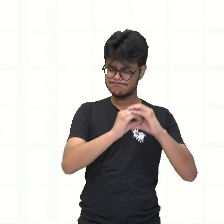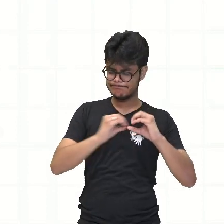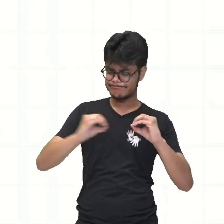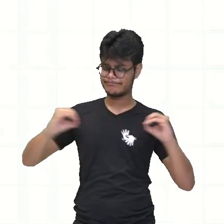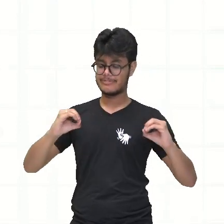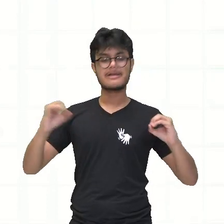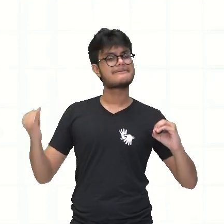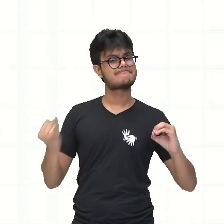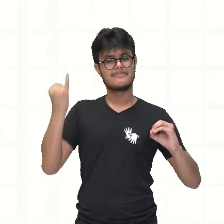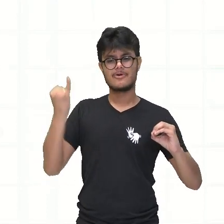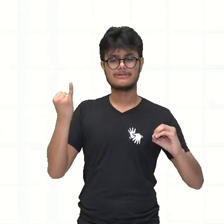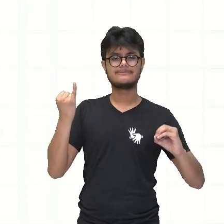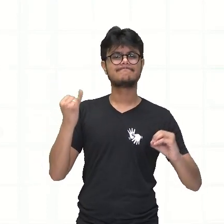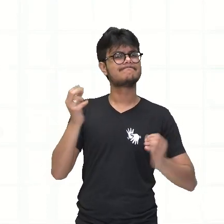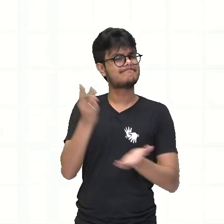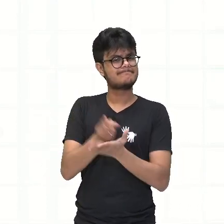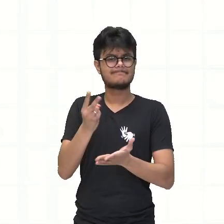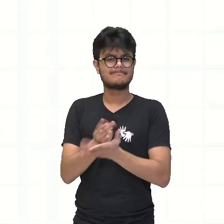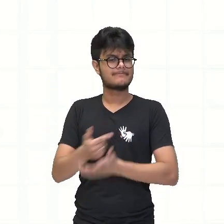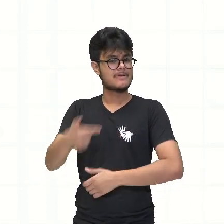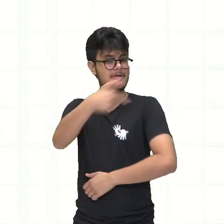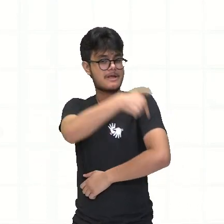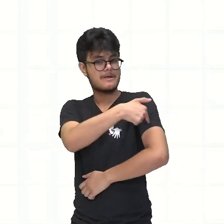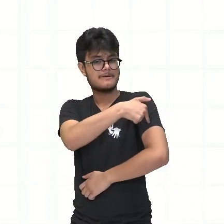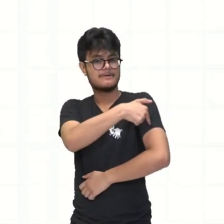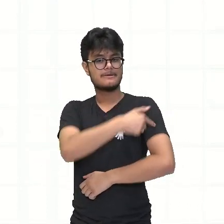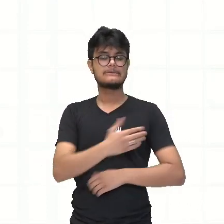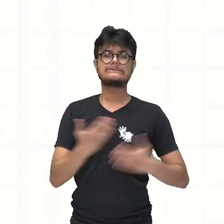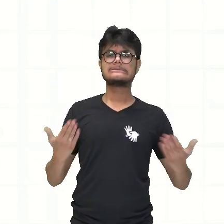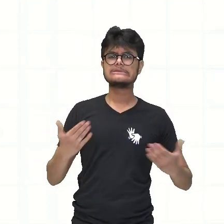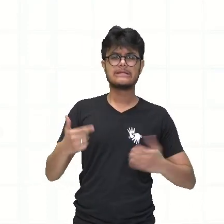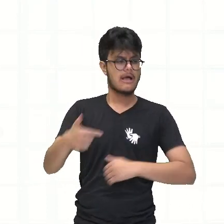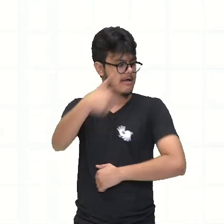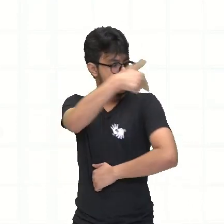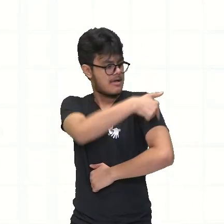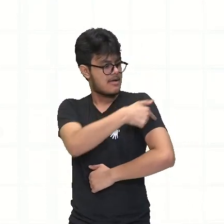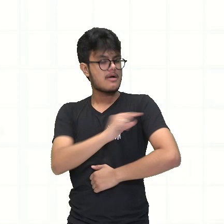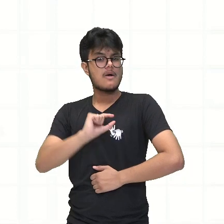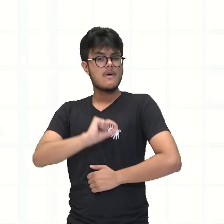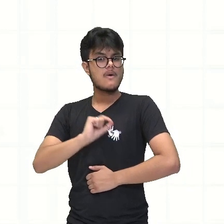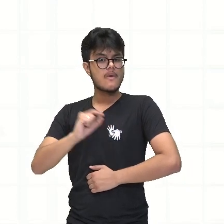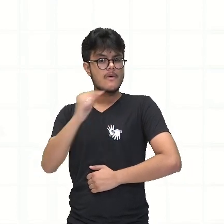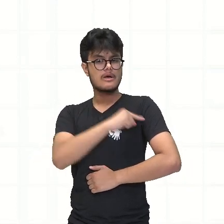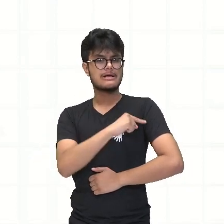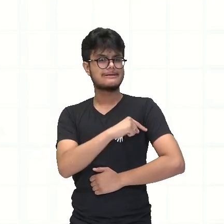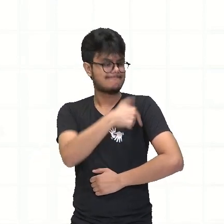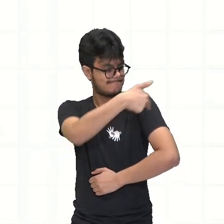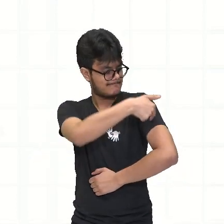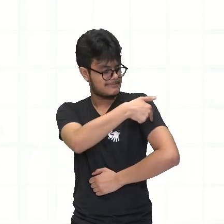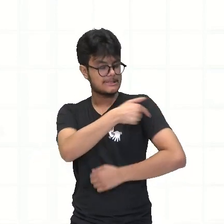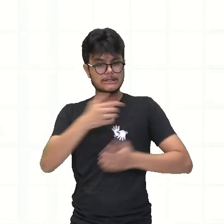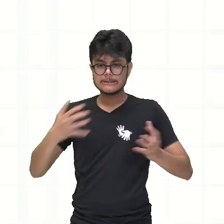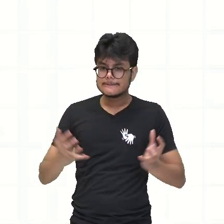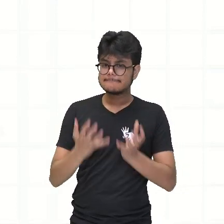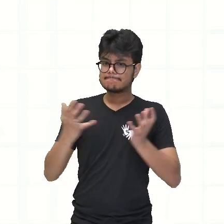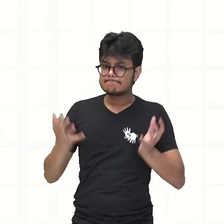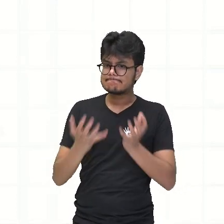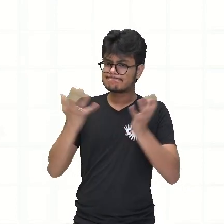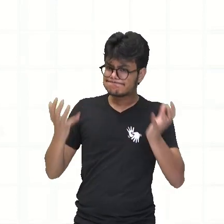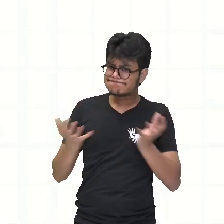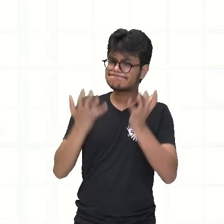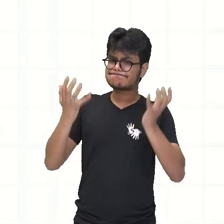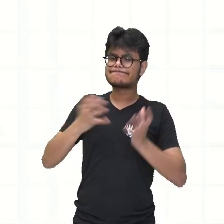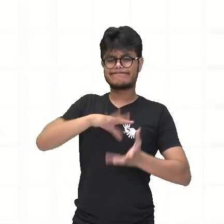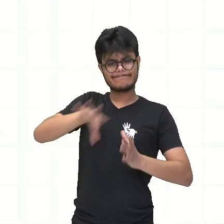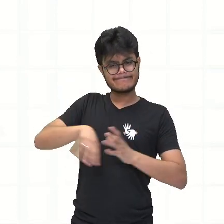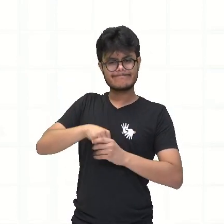A vacinação, ela explora processos ali para induzir a imunidade forte, prolongada, através